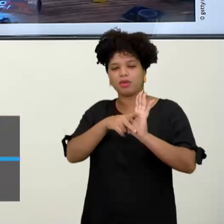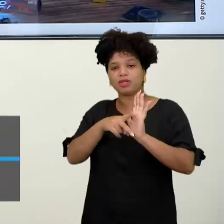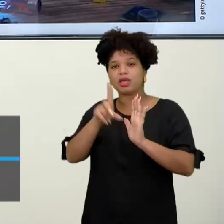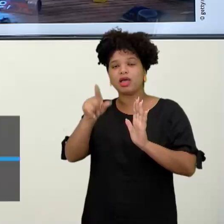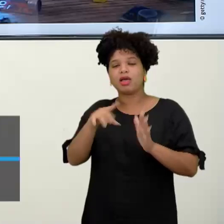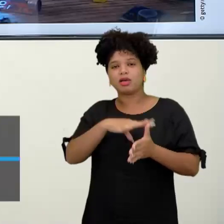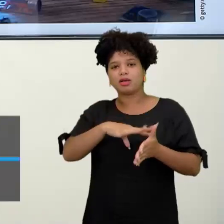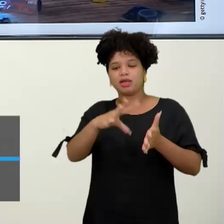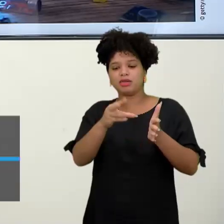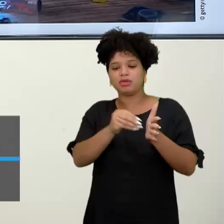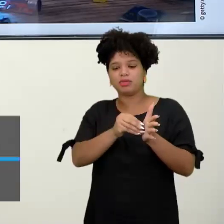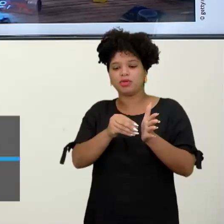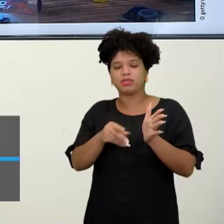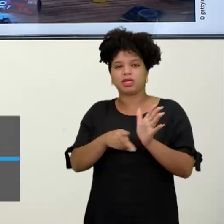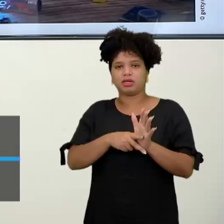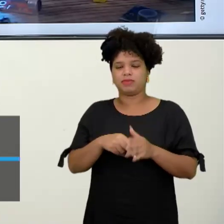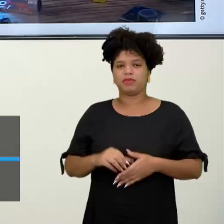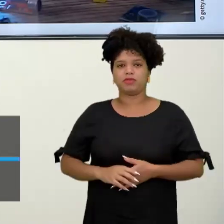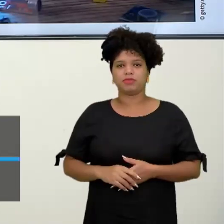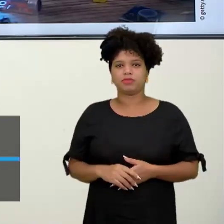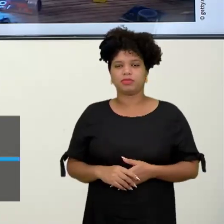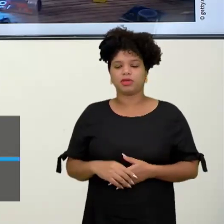linguagem muito...